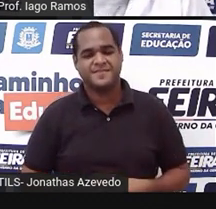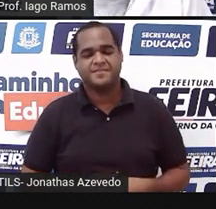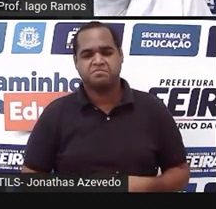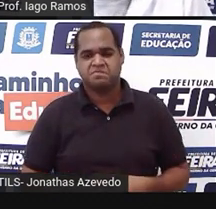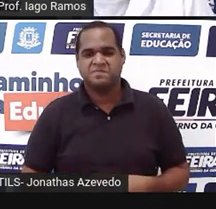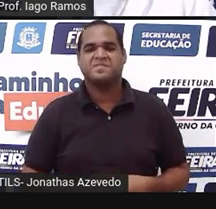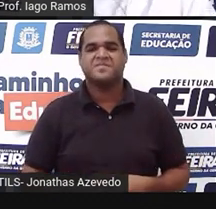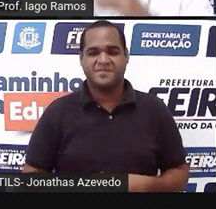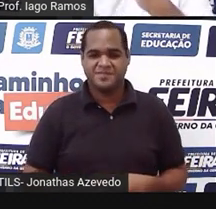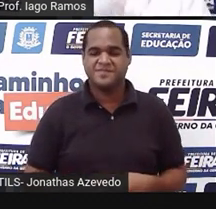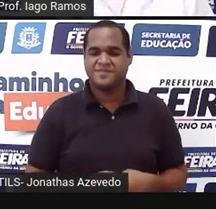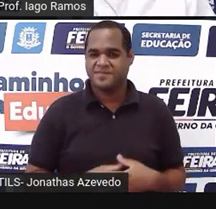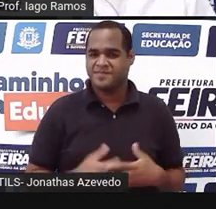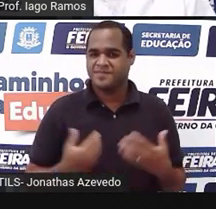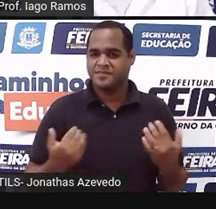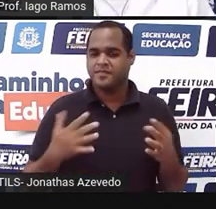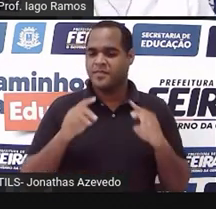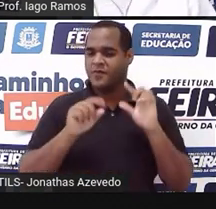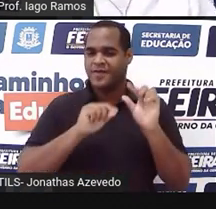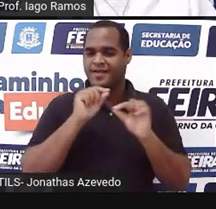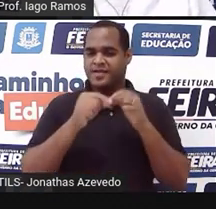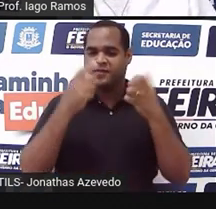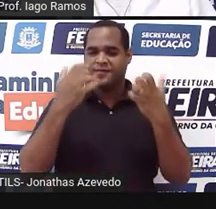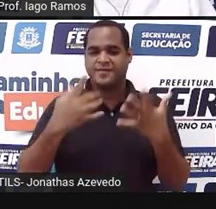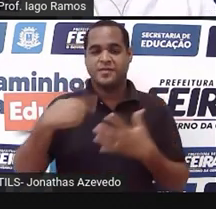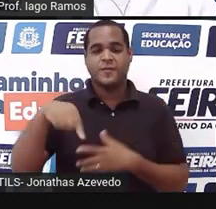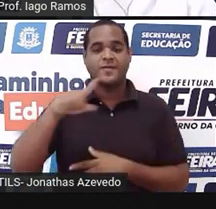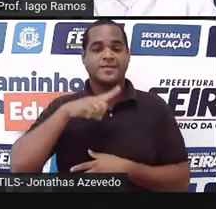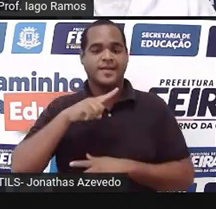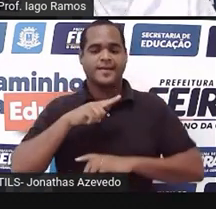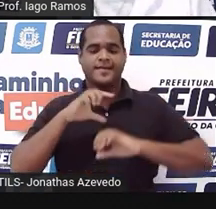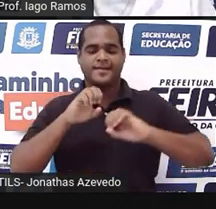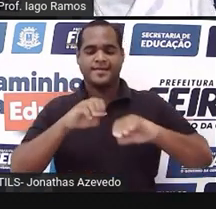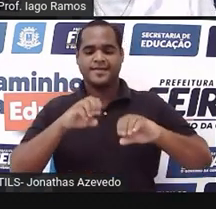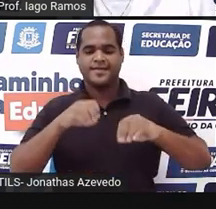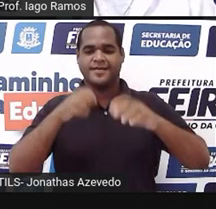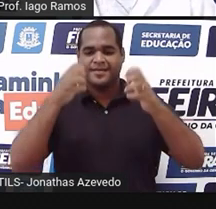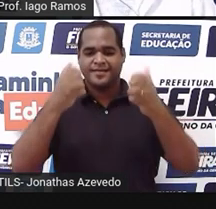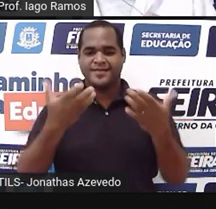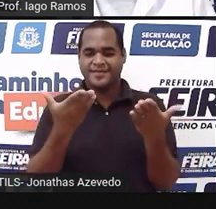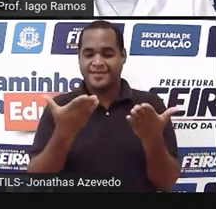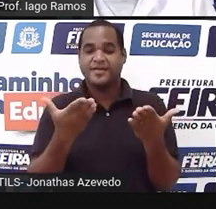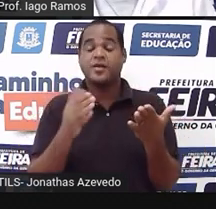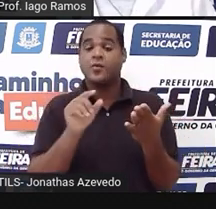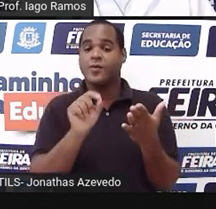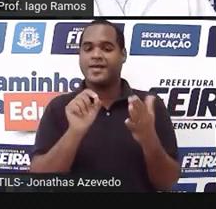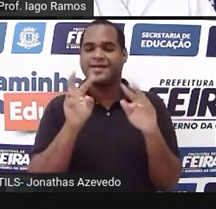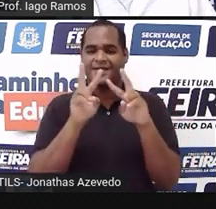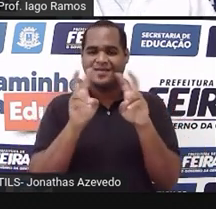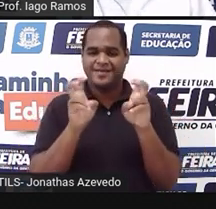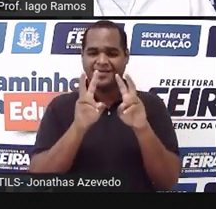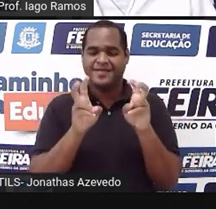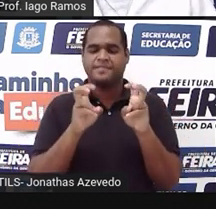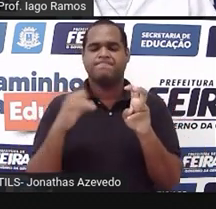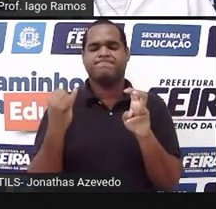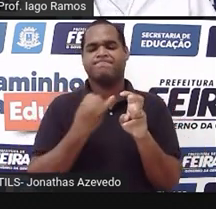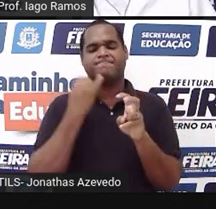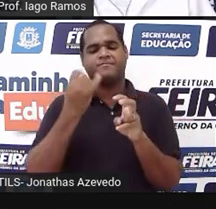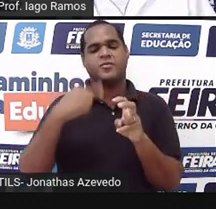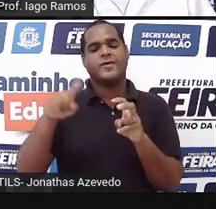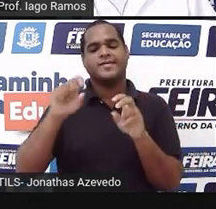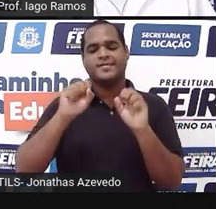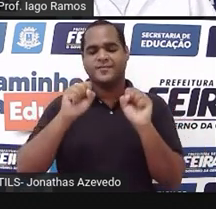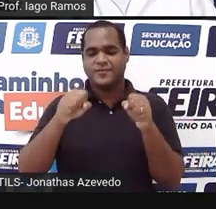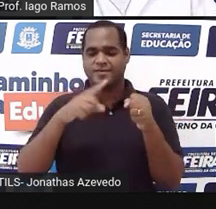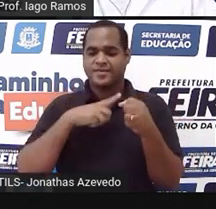Santana mesa quer que nós temos pressa aula ainda é um tema que a gente já vem